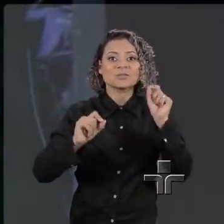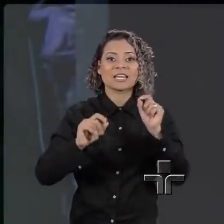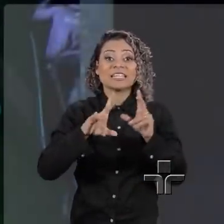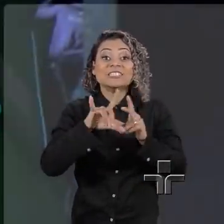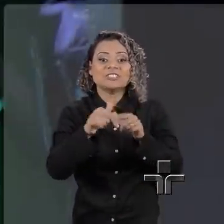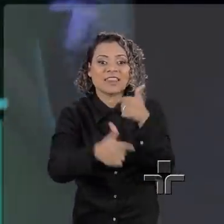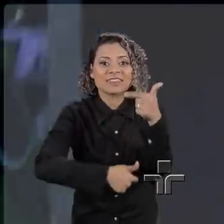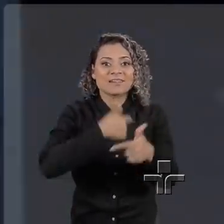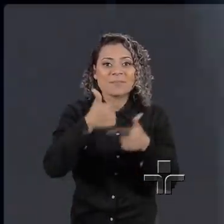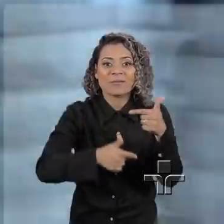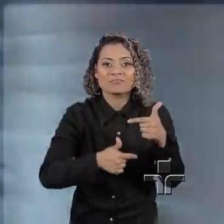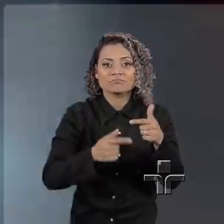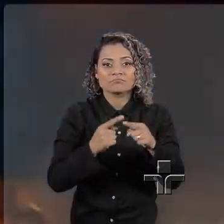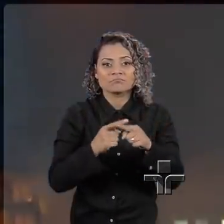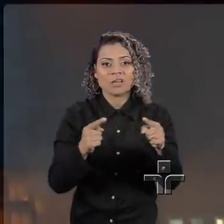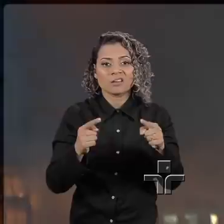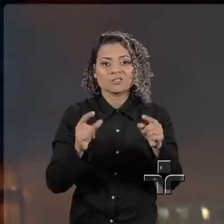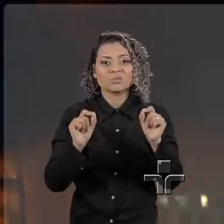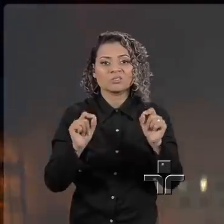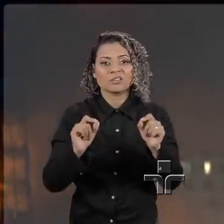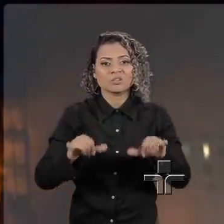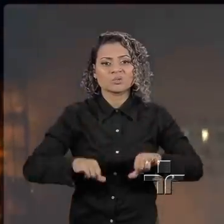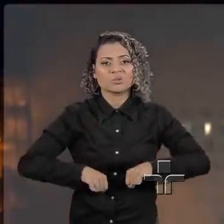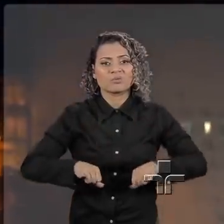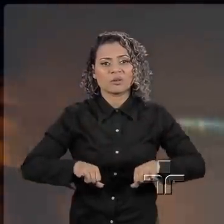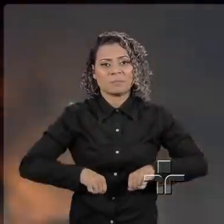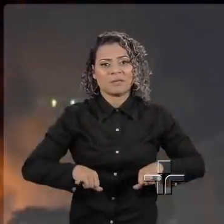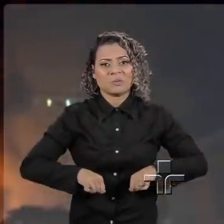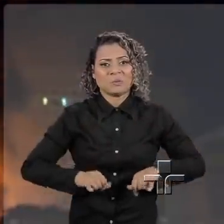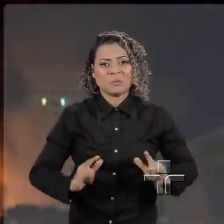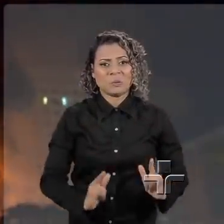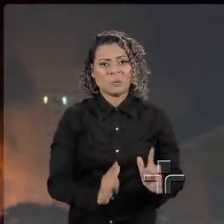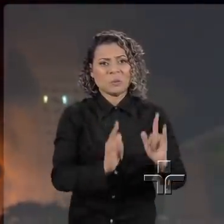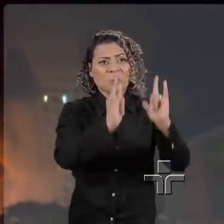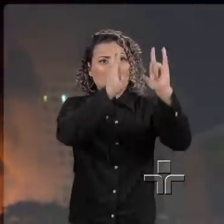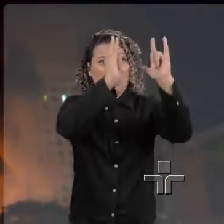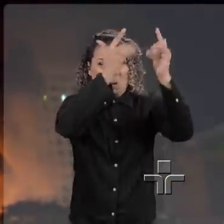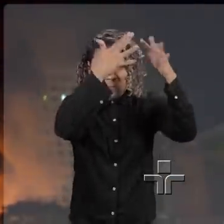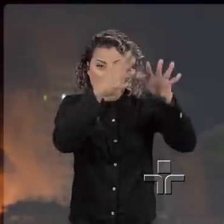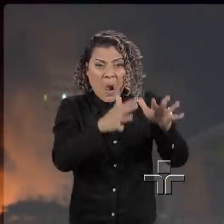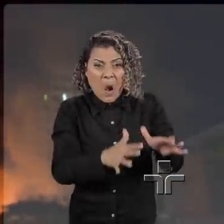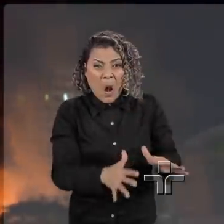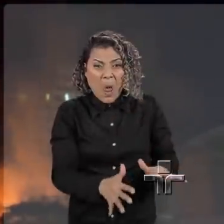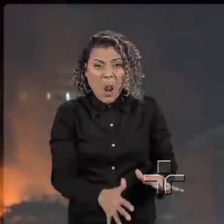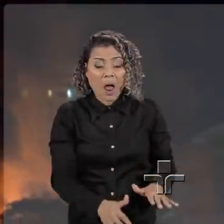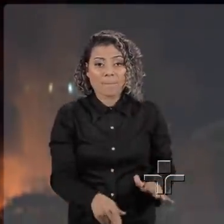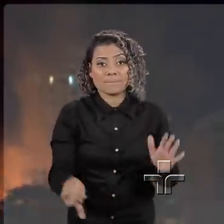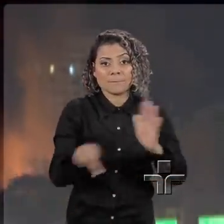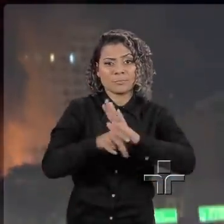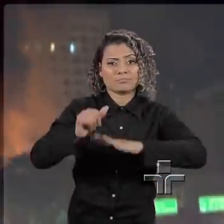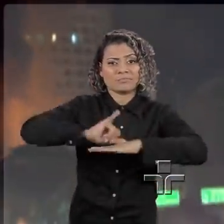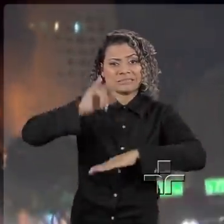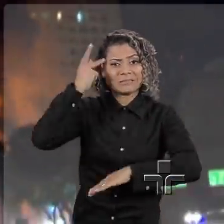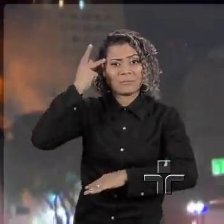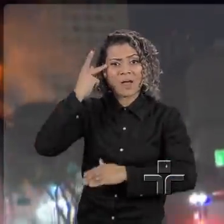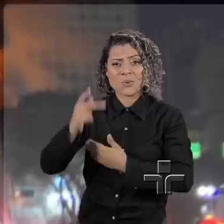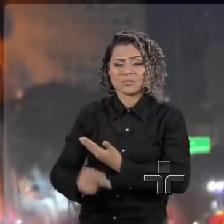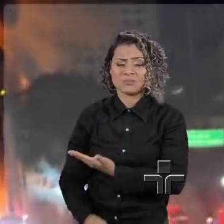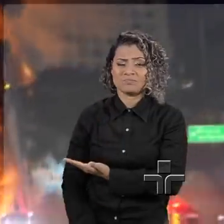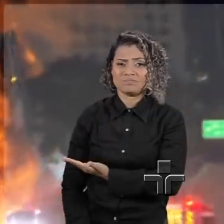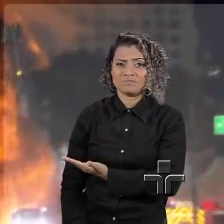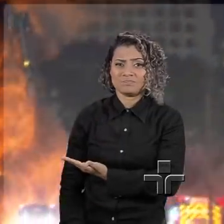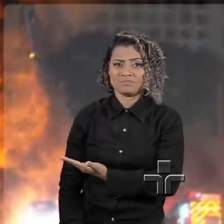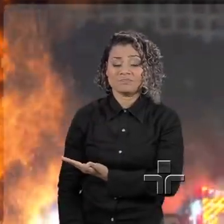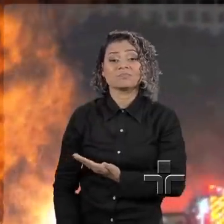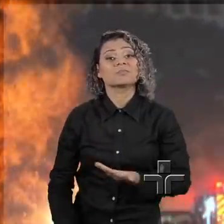do Trabalhador, foi um dia de dor. Os 24 andares do edifício Wilton Paes de Almeida, no Largo do